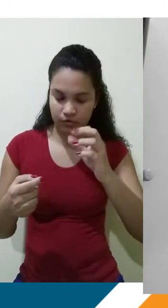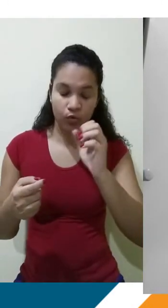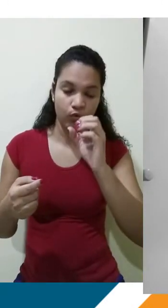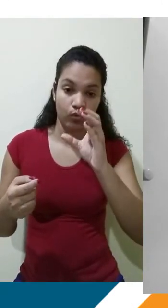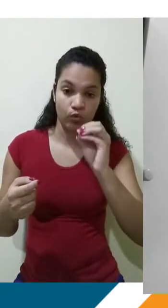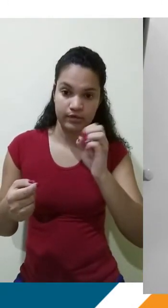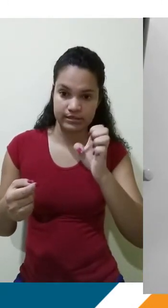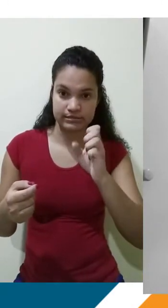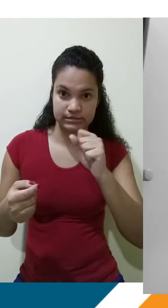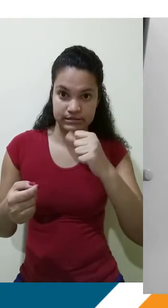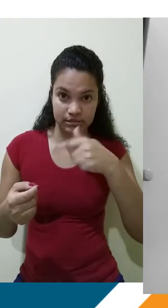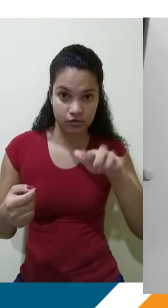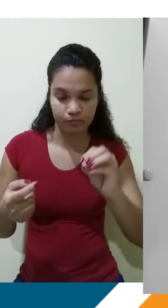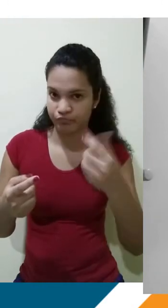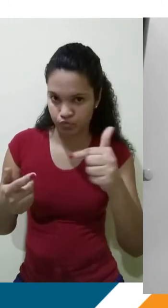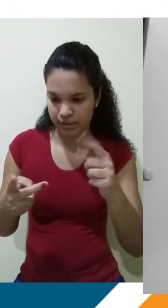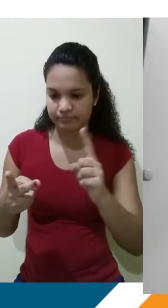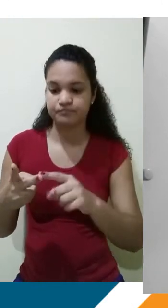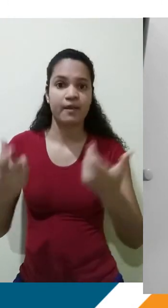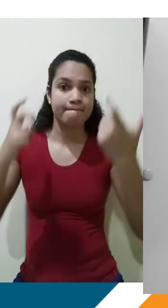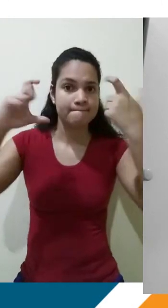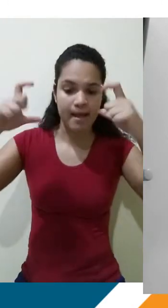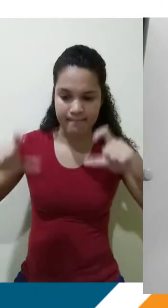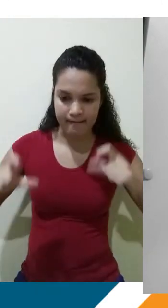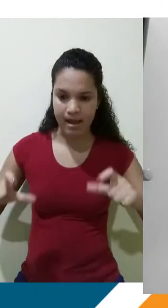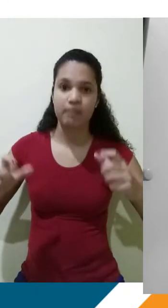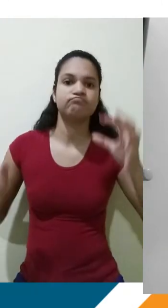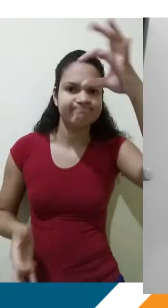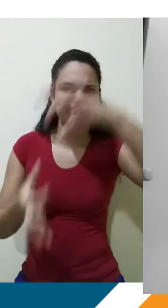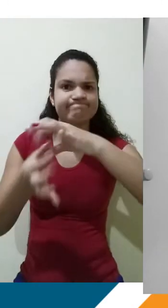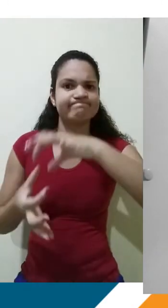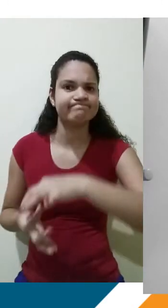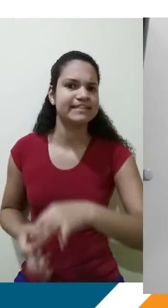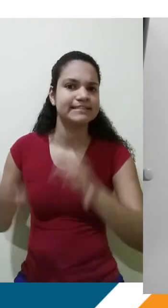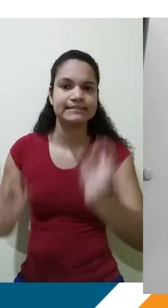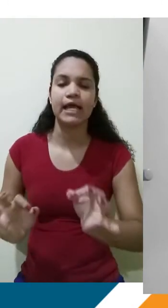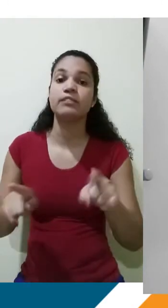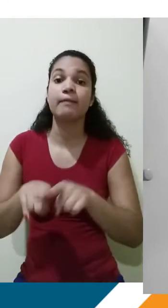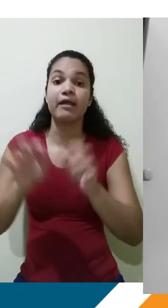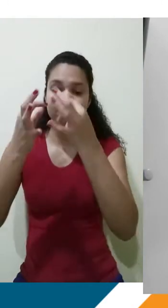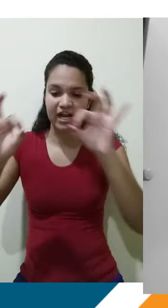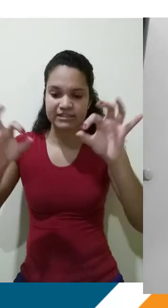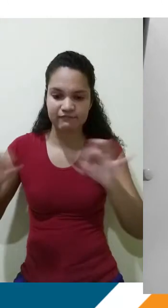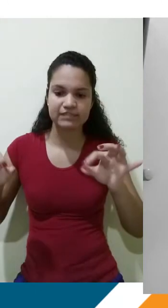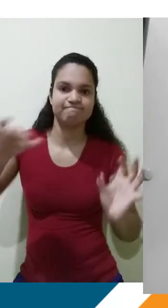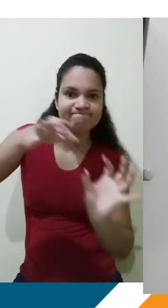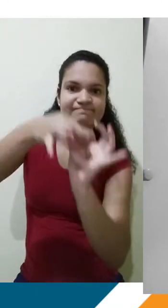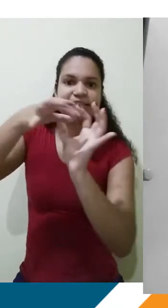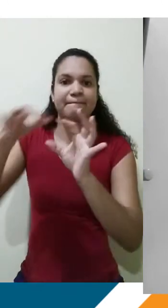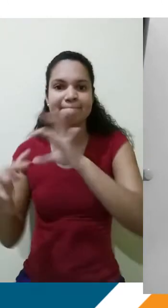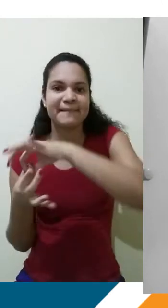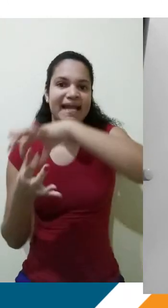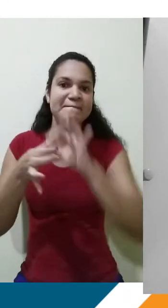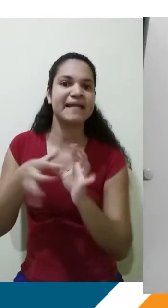os parágrafos, nenhuma falta de coesão interfrasal, ou seja, entre as frases, e as repetições vão ser eliminadas.